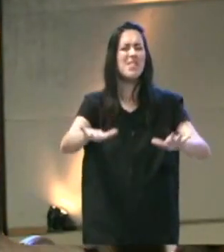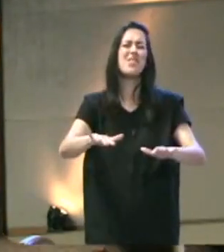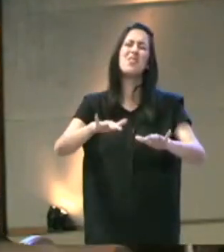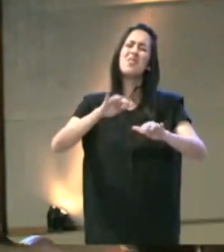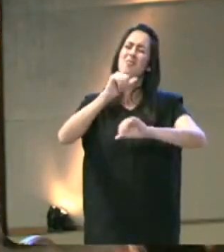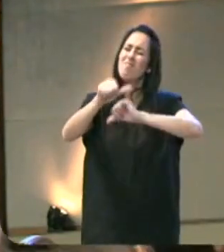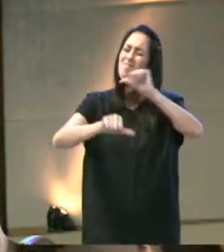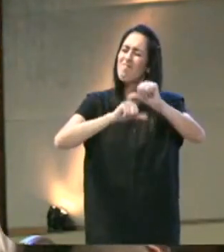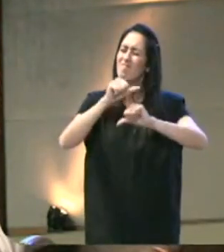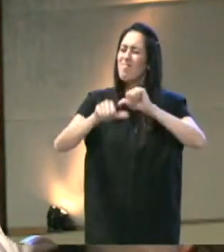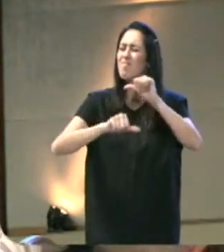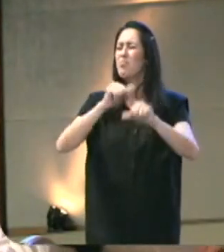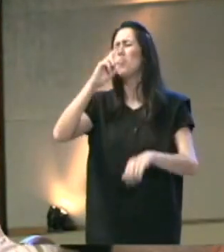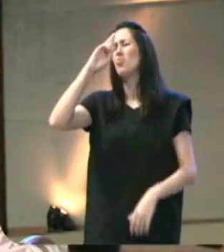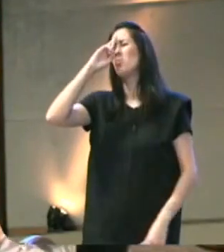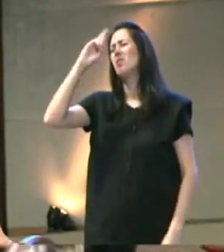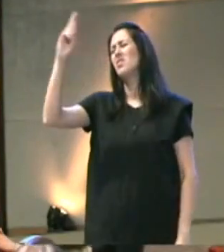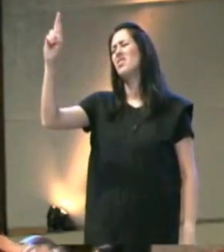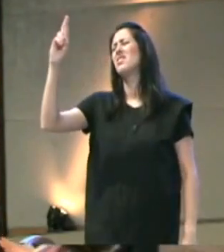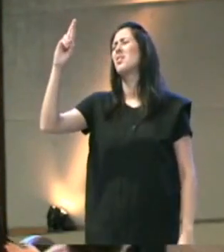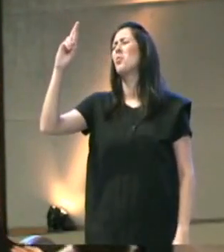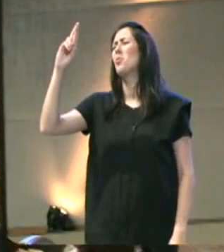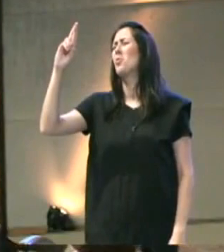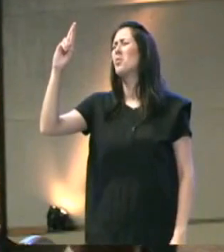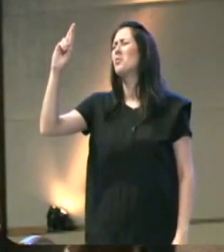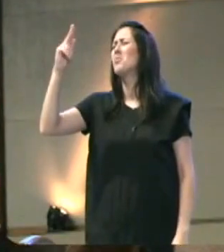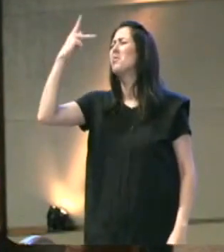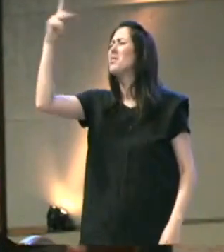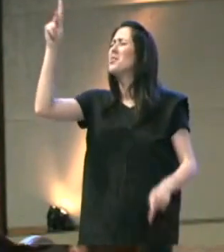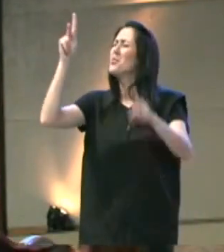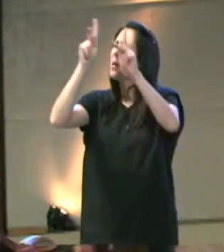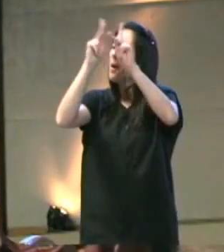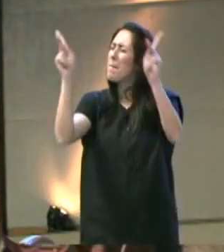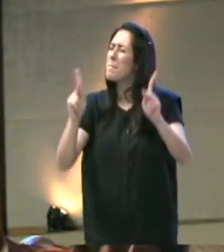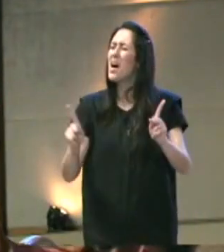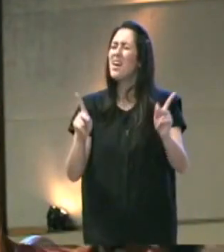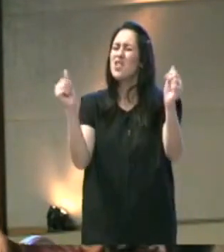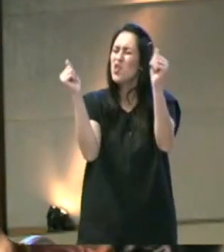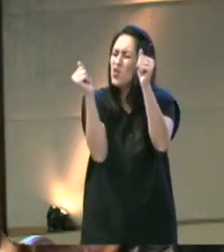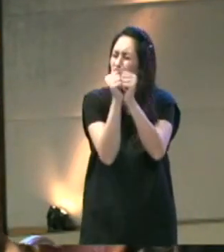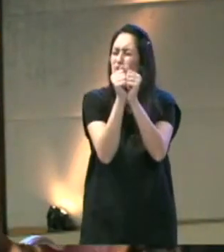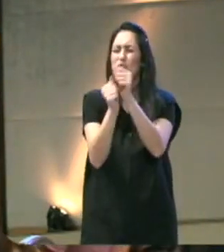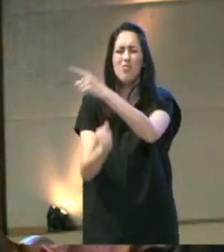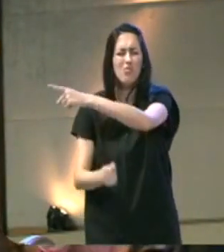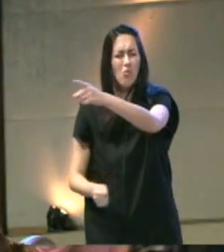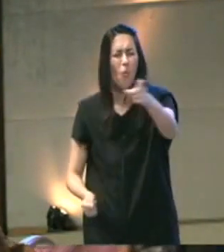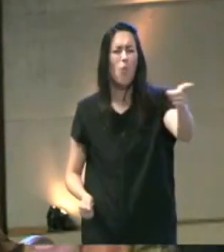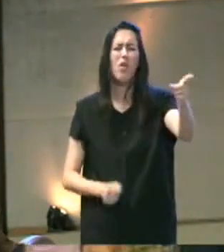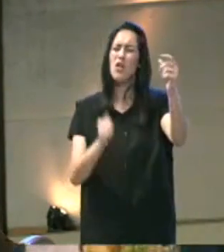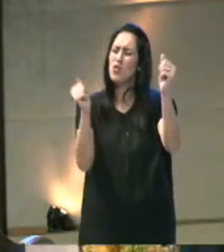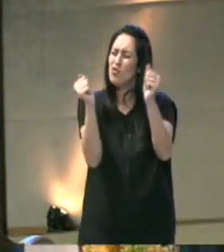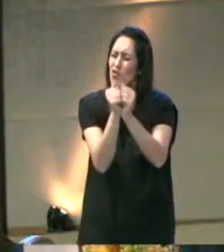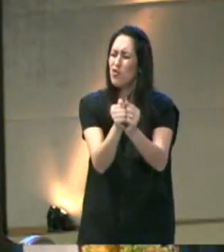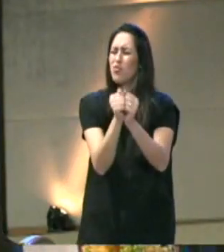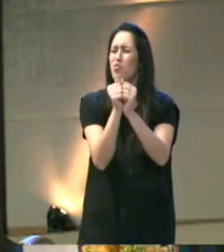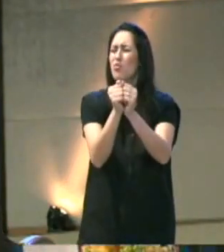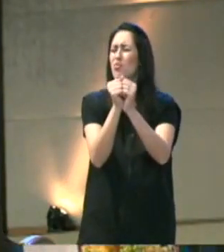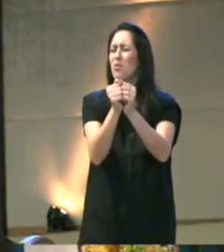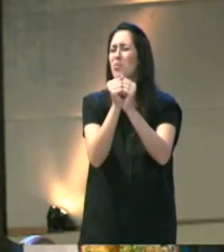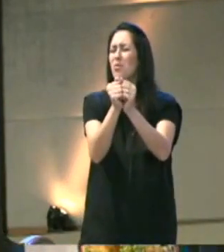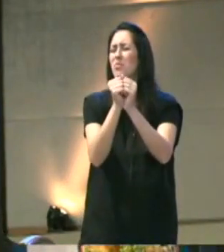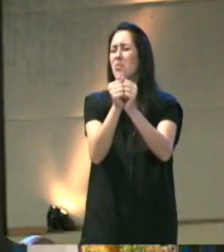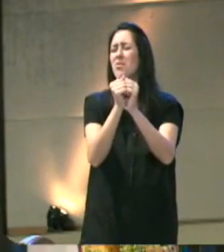Senhor. Ó Pai, permita que a paz de Jesus esteja nessas casas. Ó Pai, que eles não